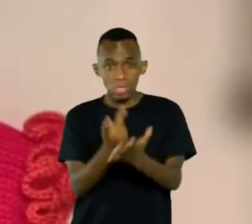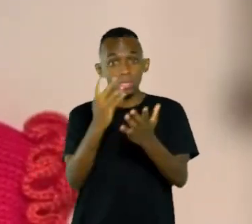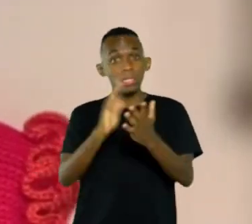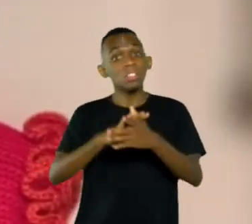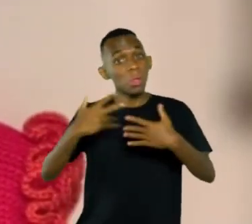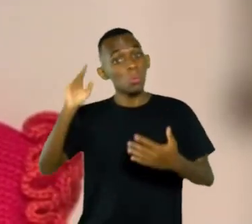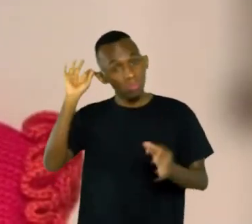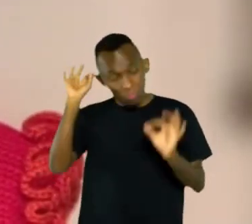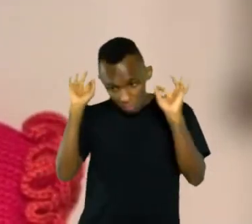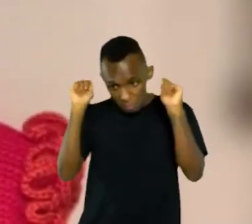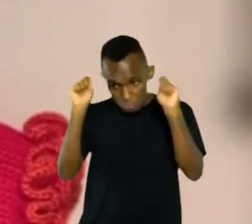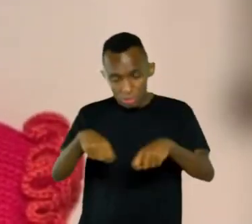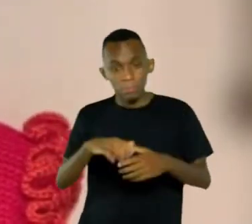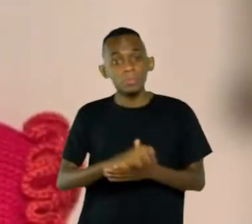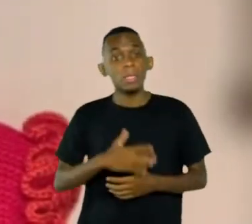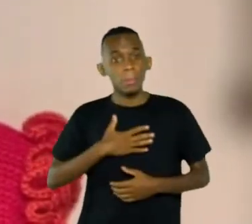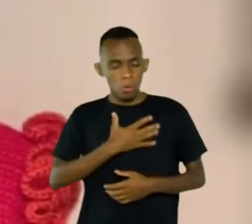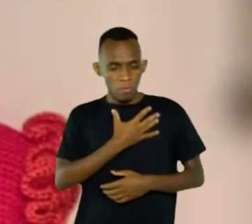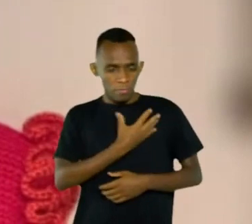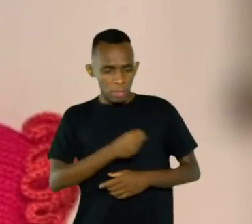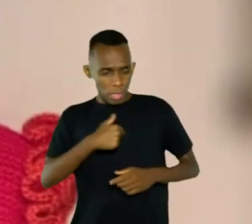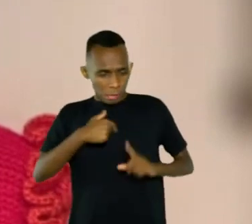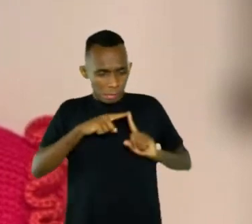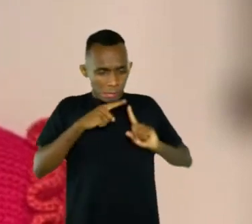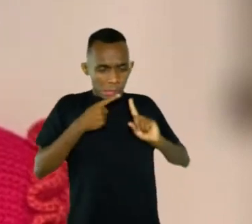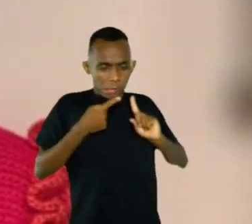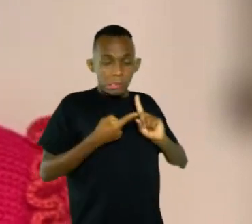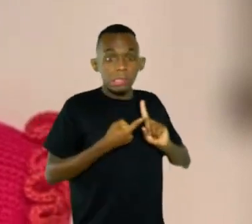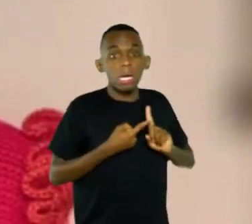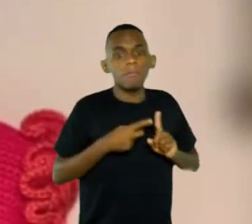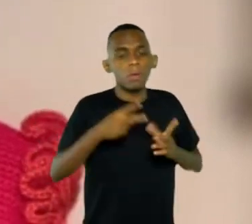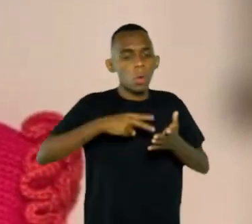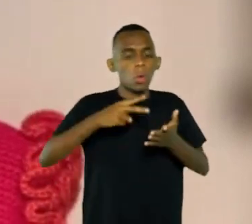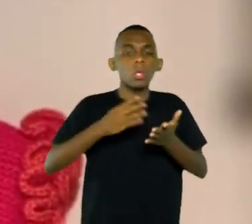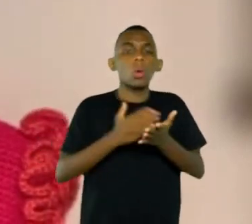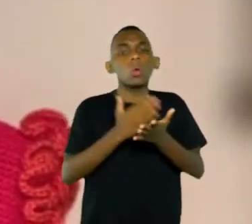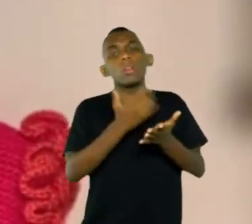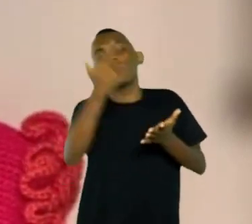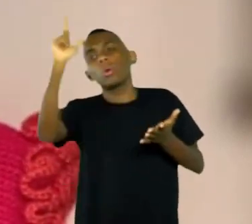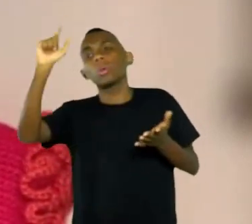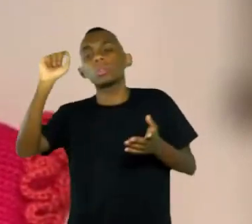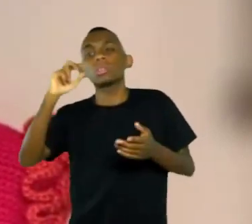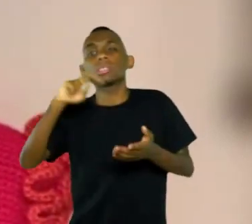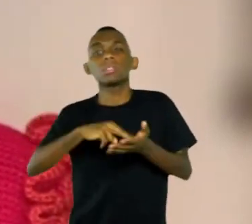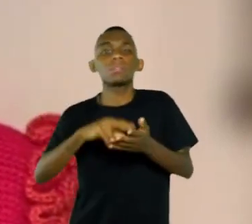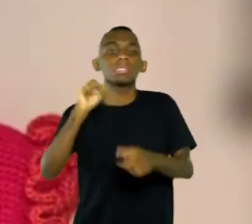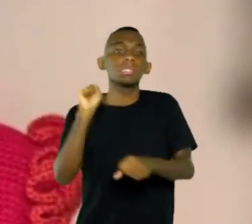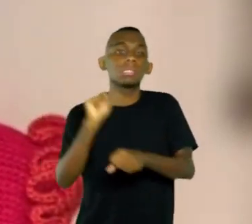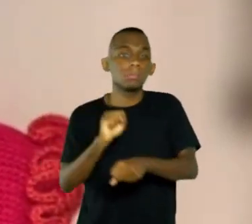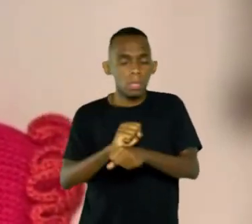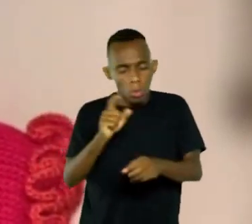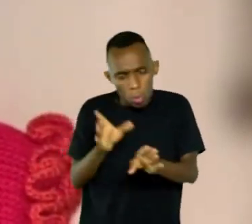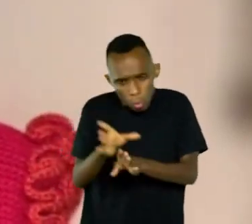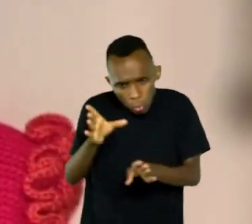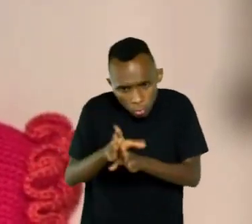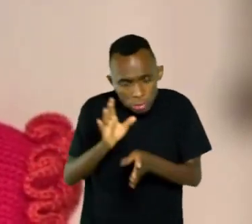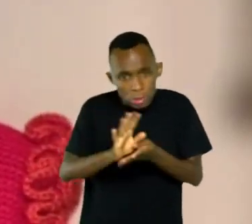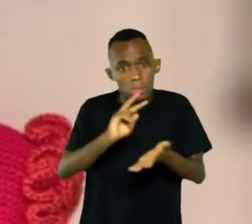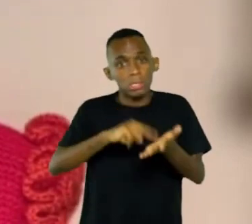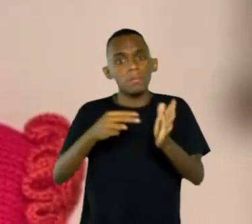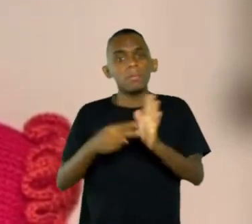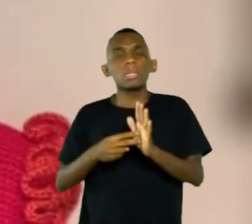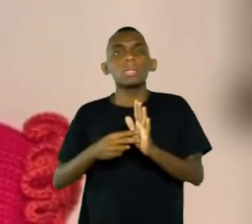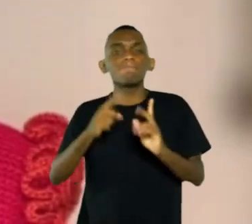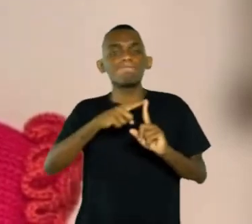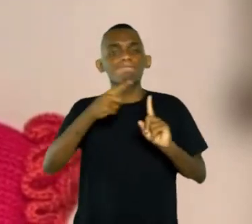Curiosamente, na gravidez do Francisco, li outro livro que fala sobre espera, um guia direto e objetivo sobre a gestação. O que